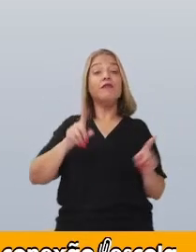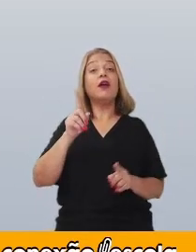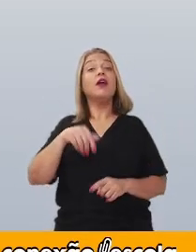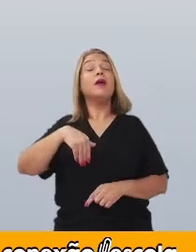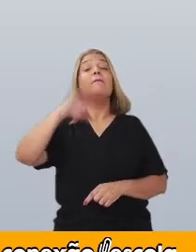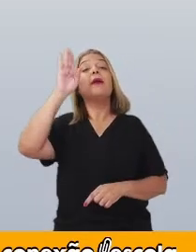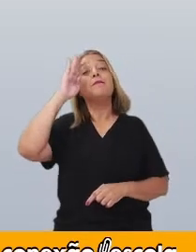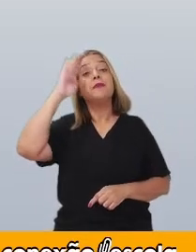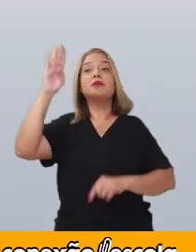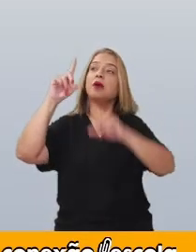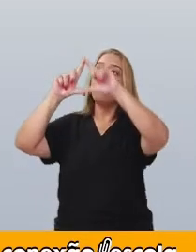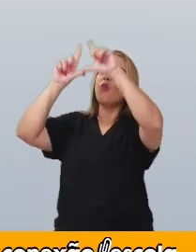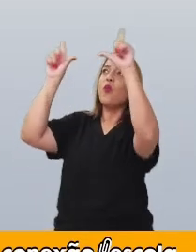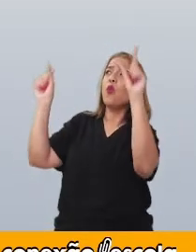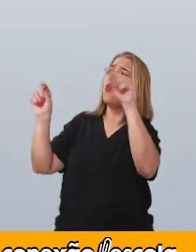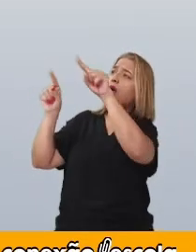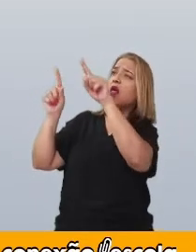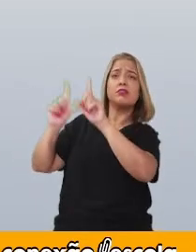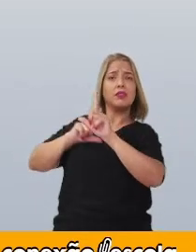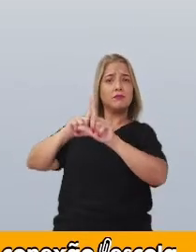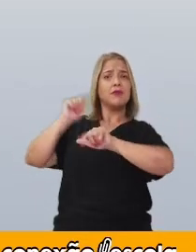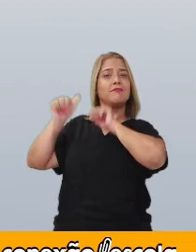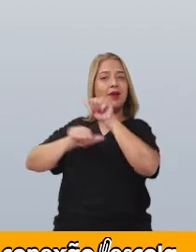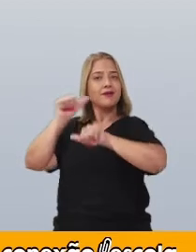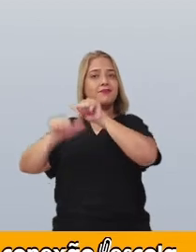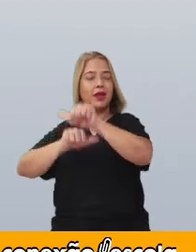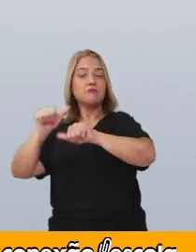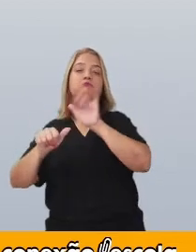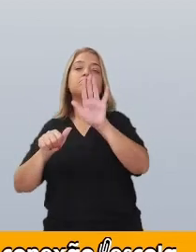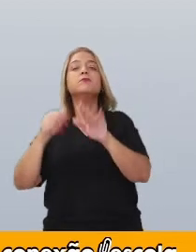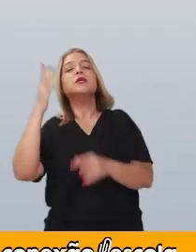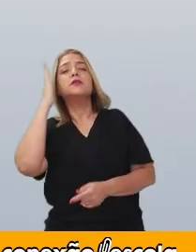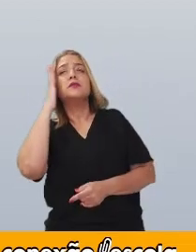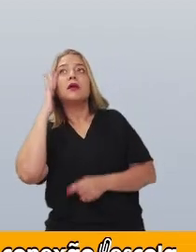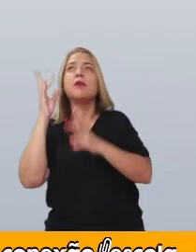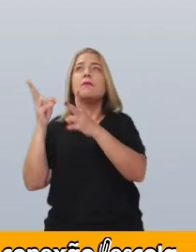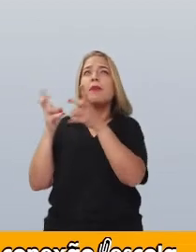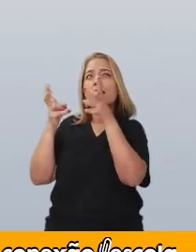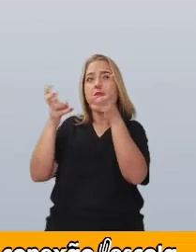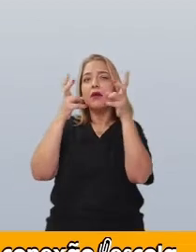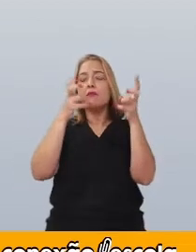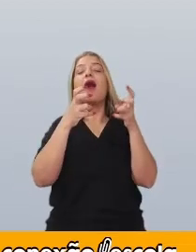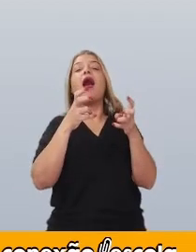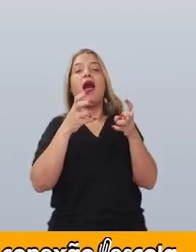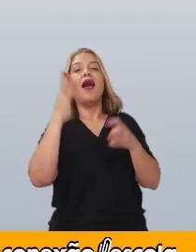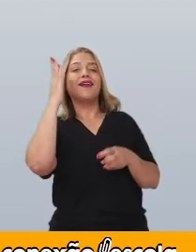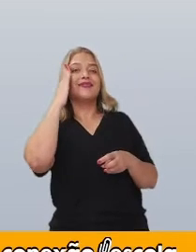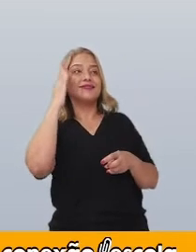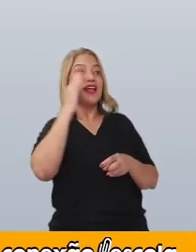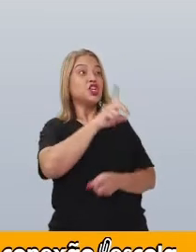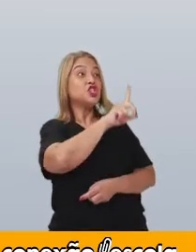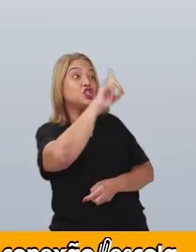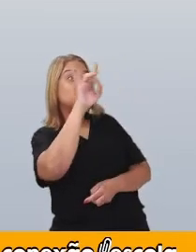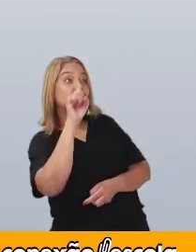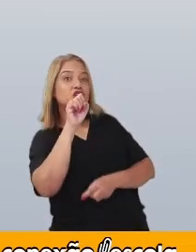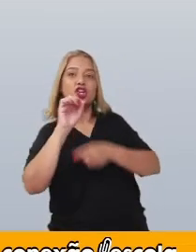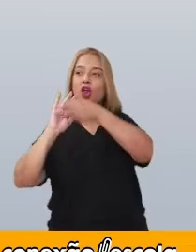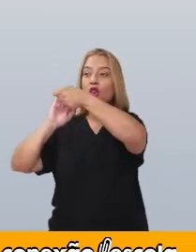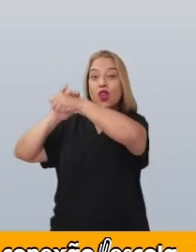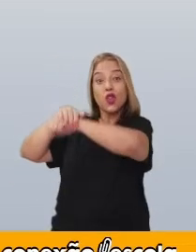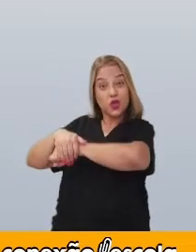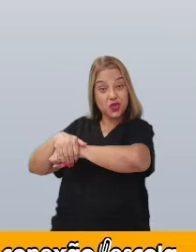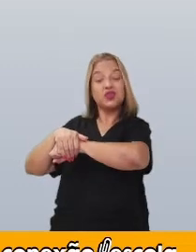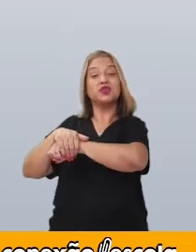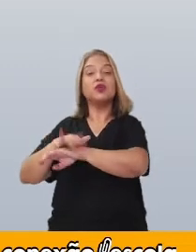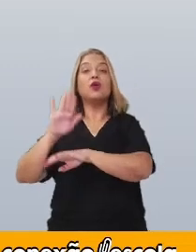da Lua. Dessa observação surgiu a noção de sequência do dia e da noite. Quando o homem precisou